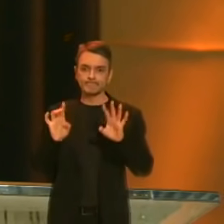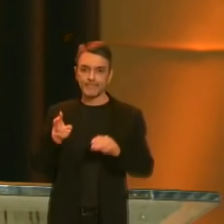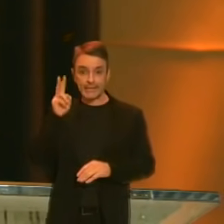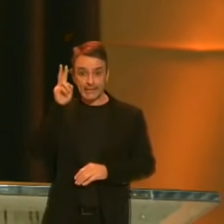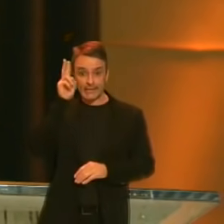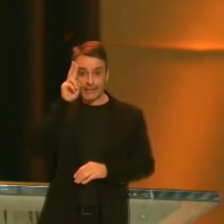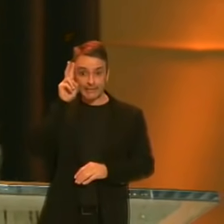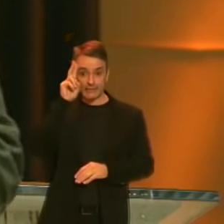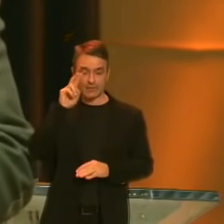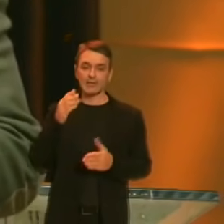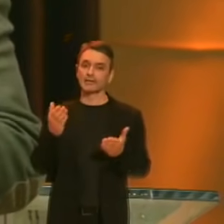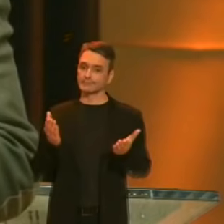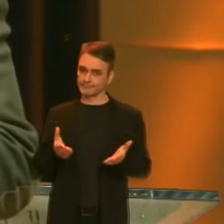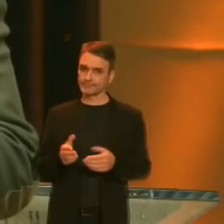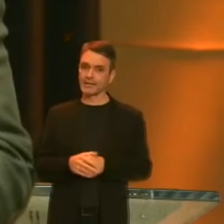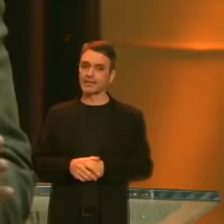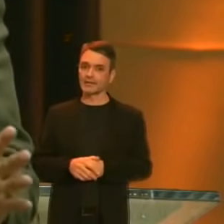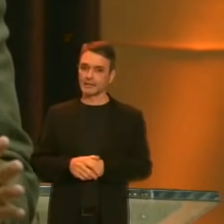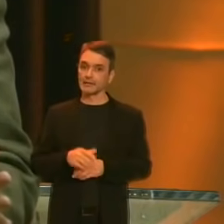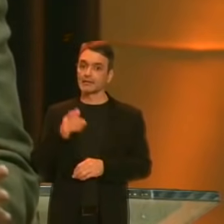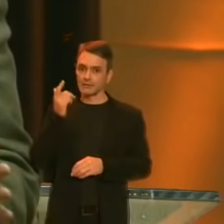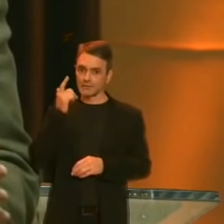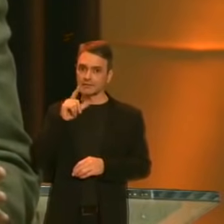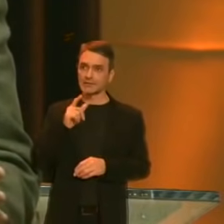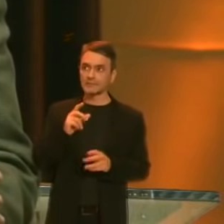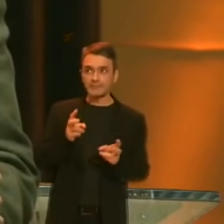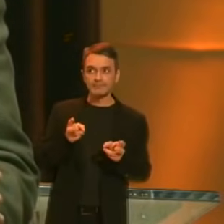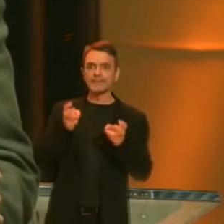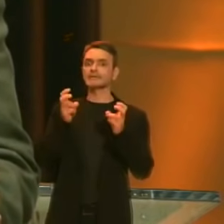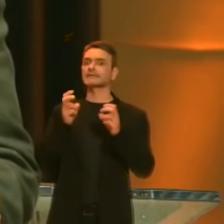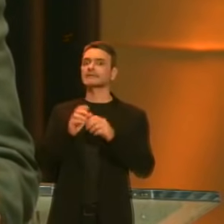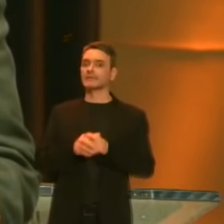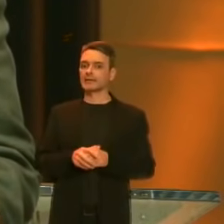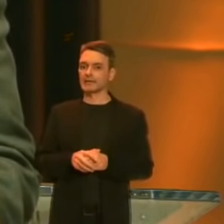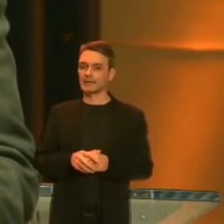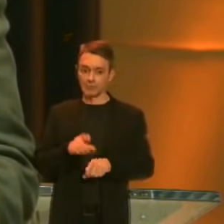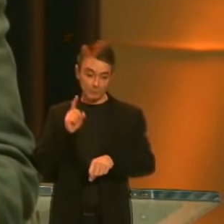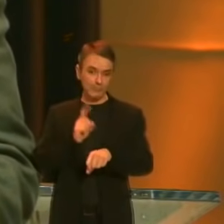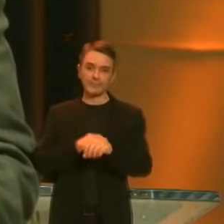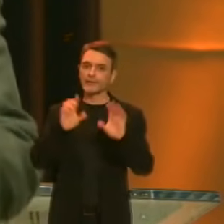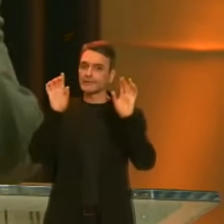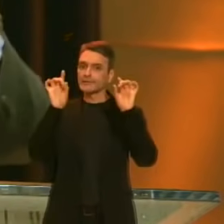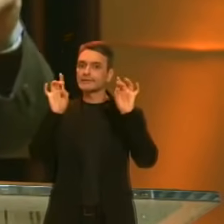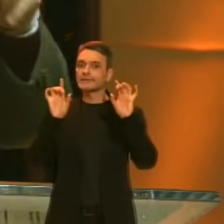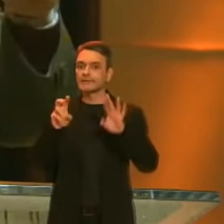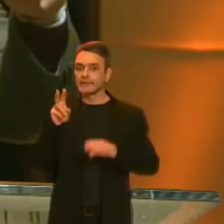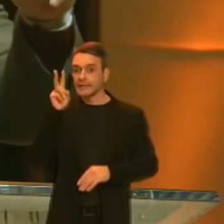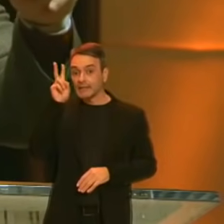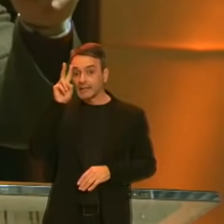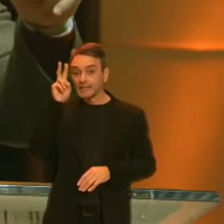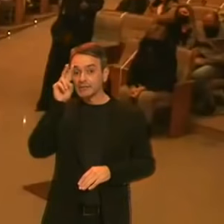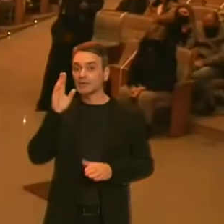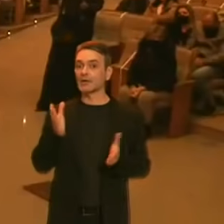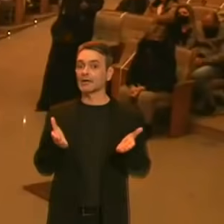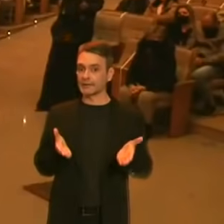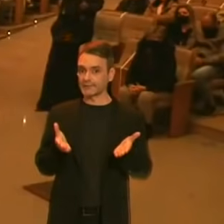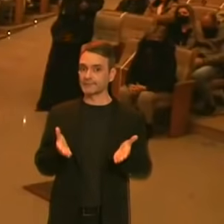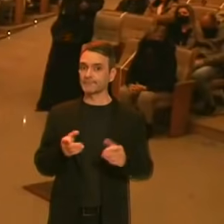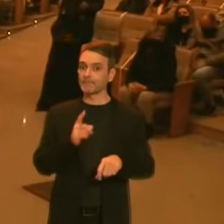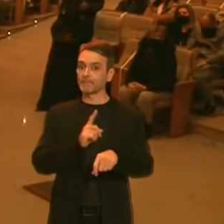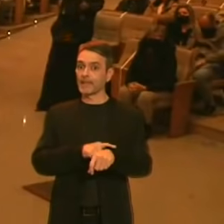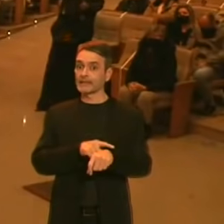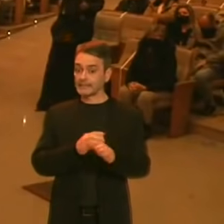Já dá para perceber que a gente está vivendo um momento singular da história, não dá? Para esse tempo